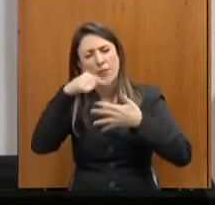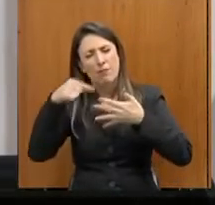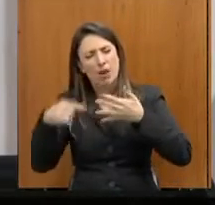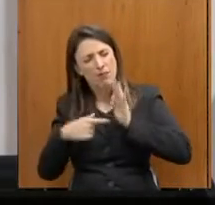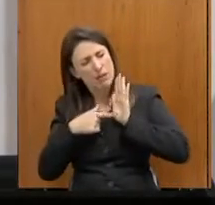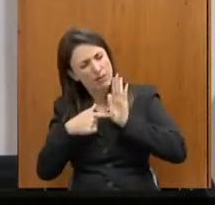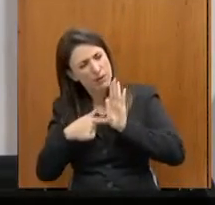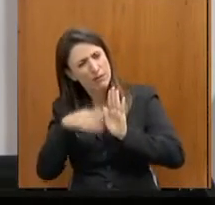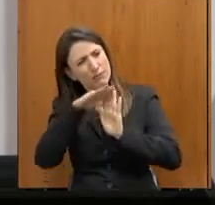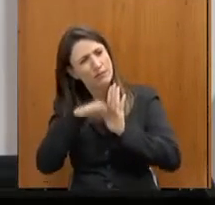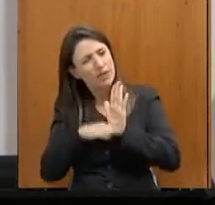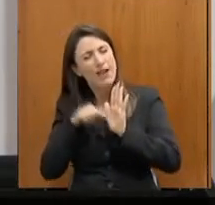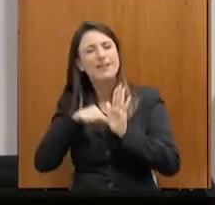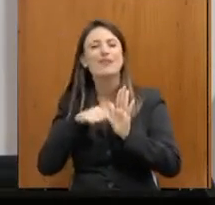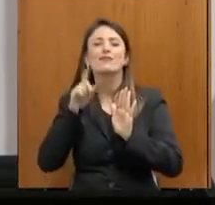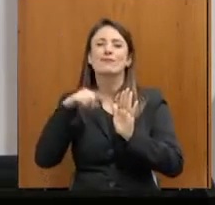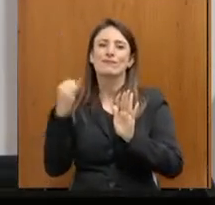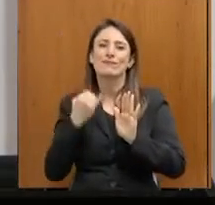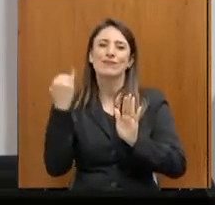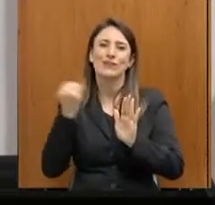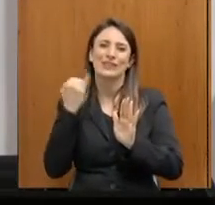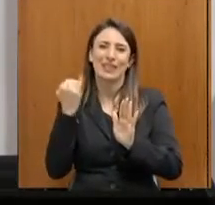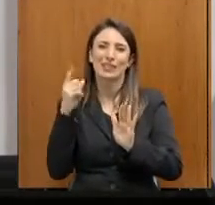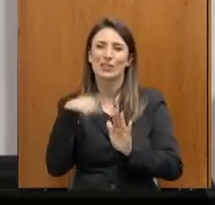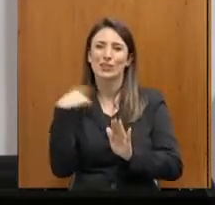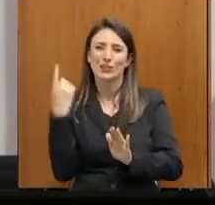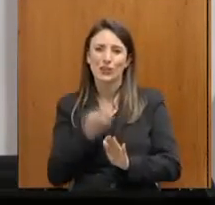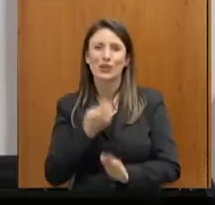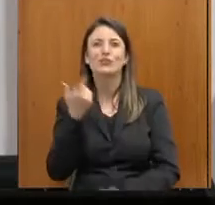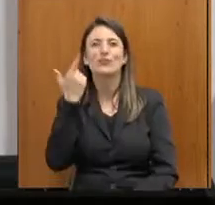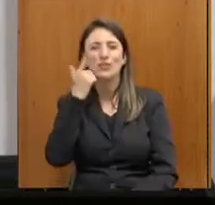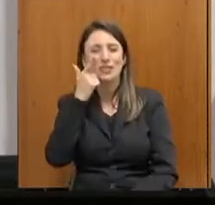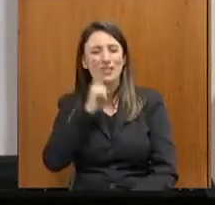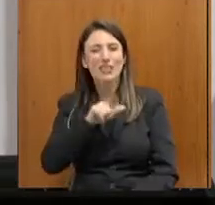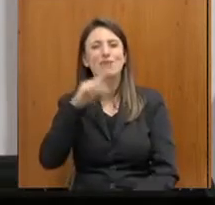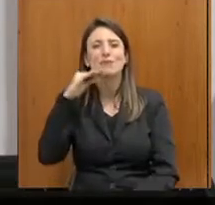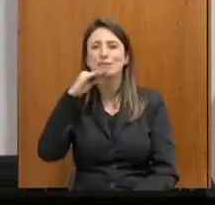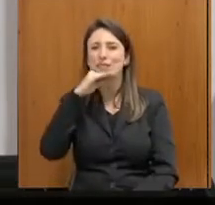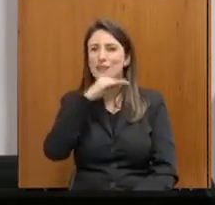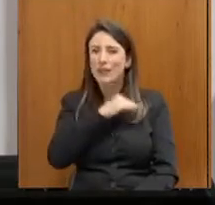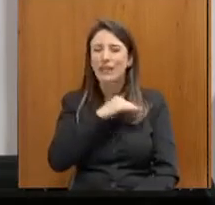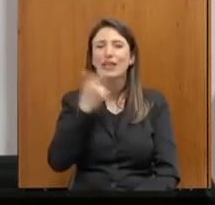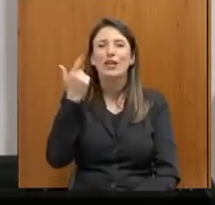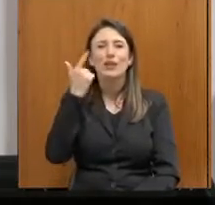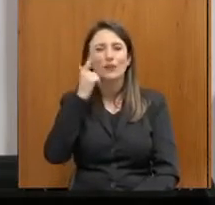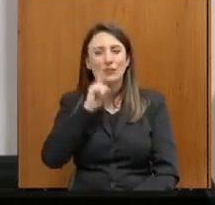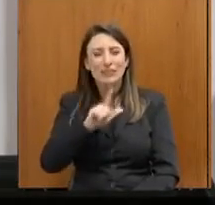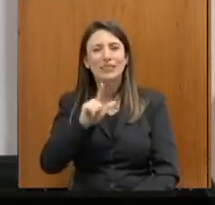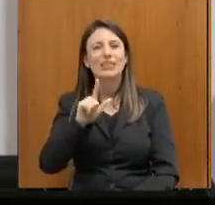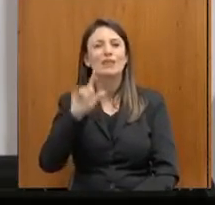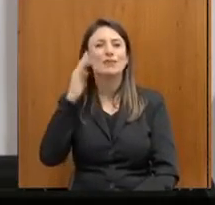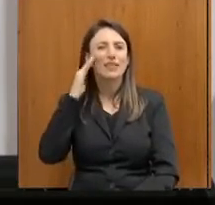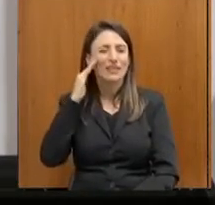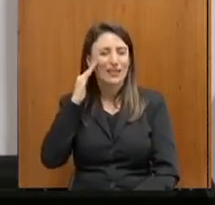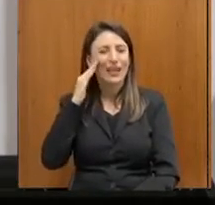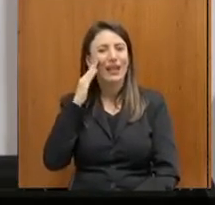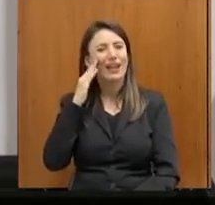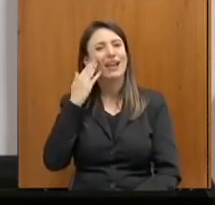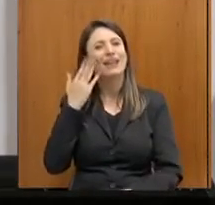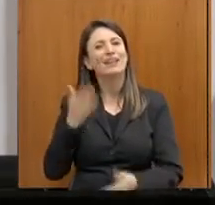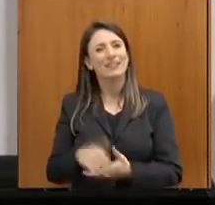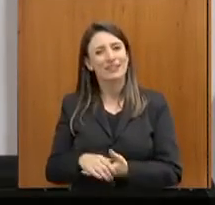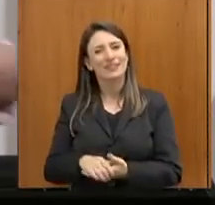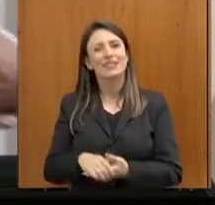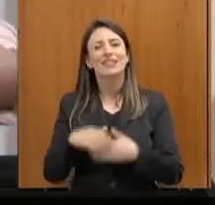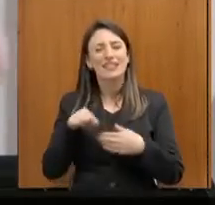diferencial que a gente consegue assistir e consegue encontrar no governo atual e que passa para a gente